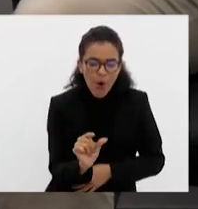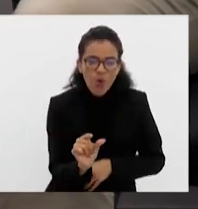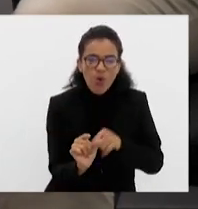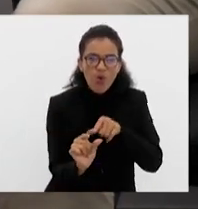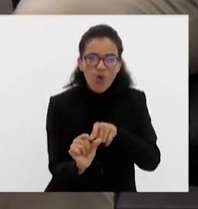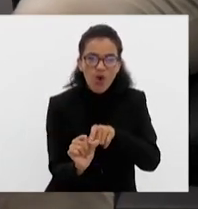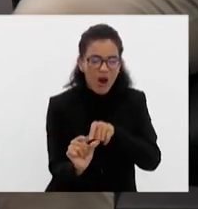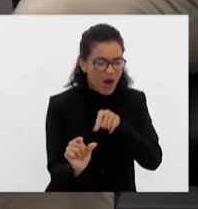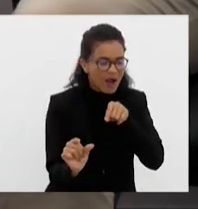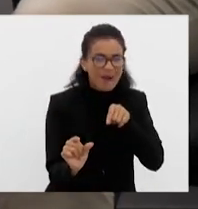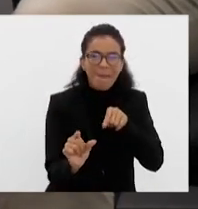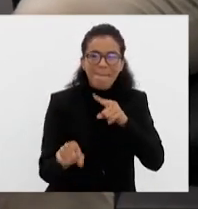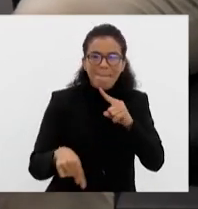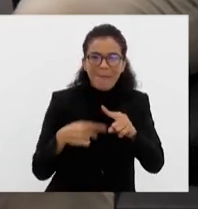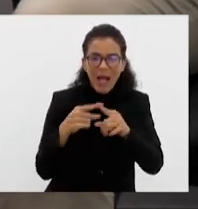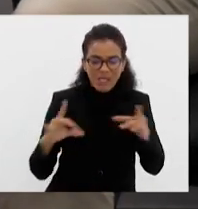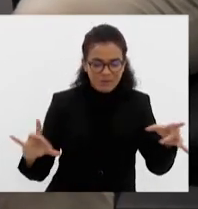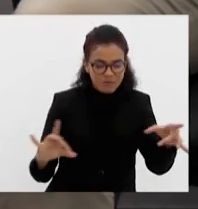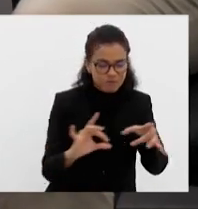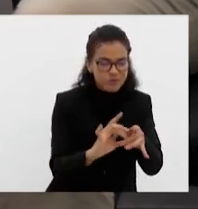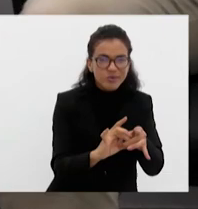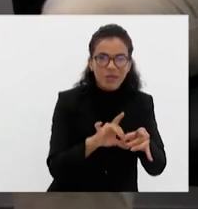o botão de pânico.